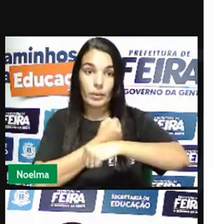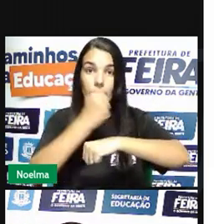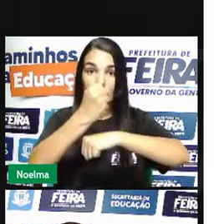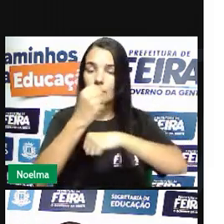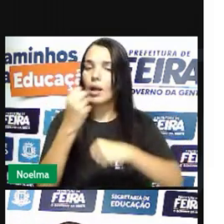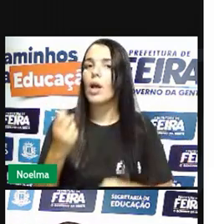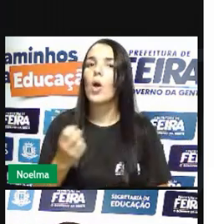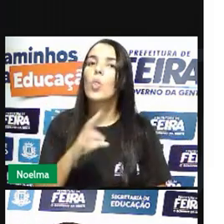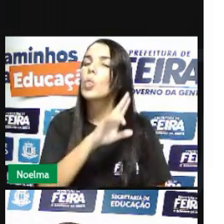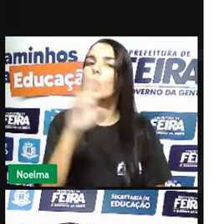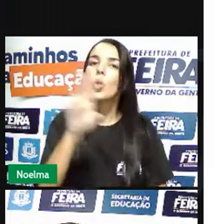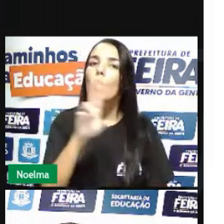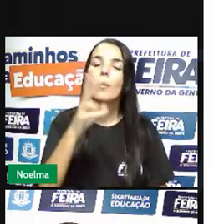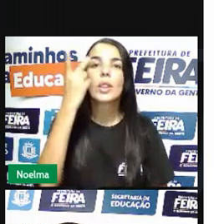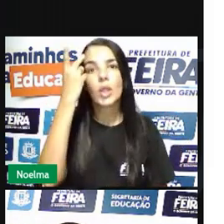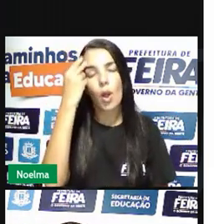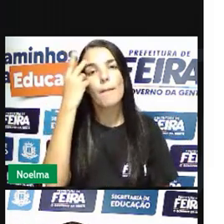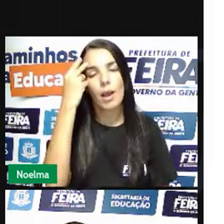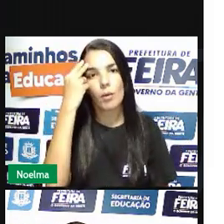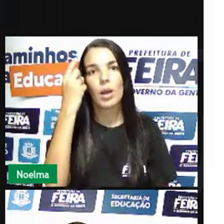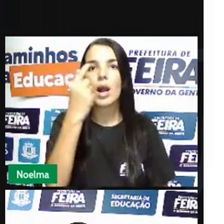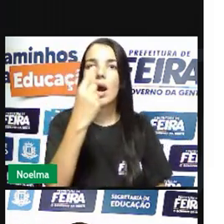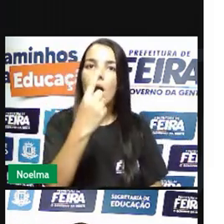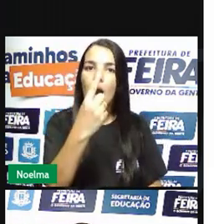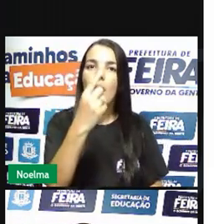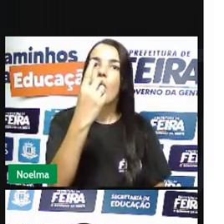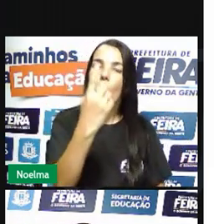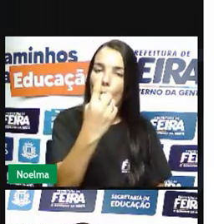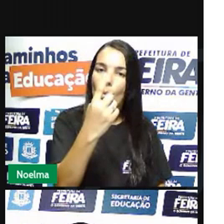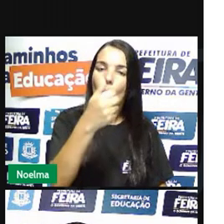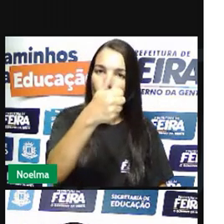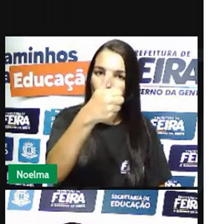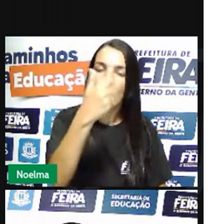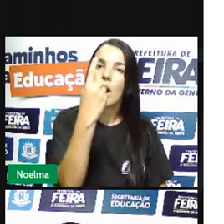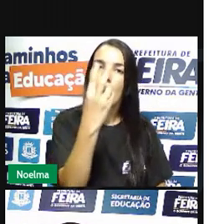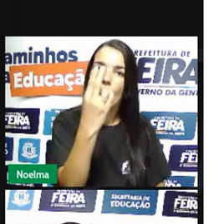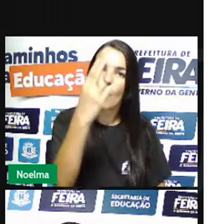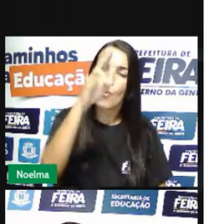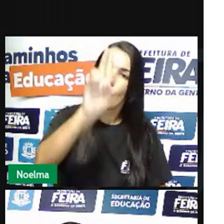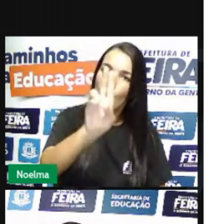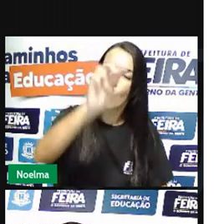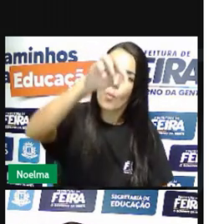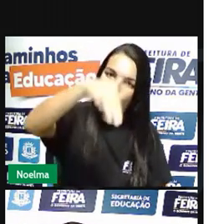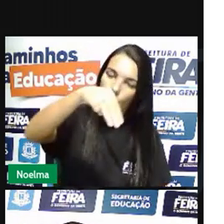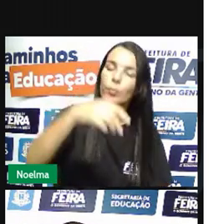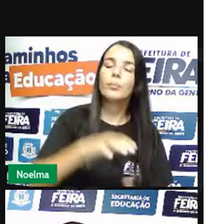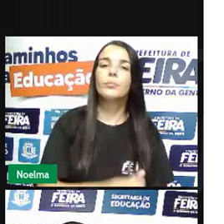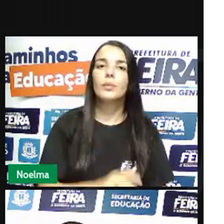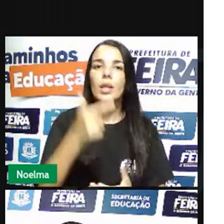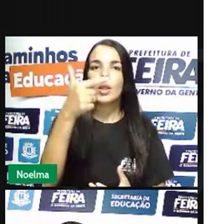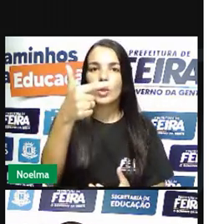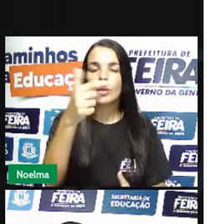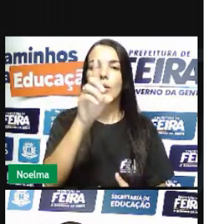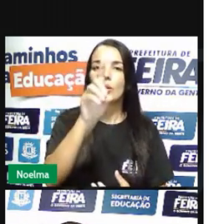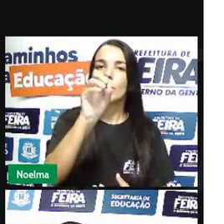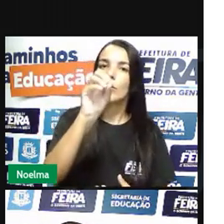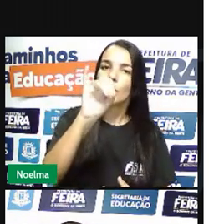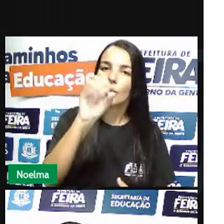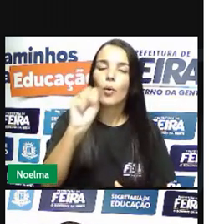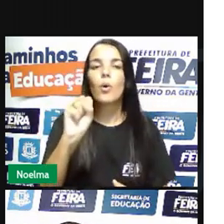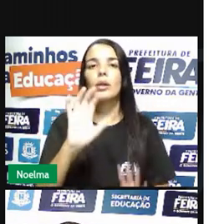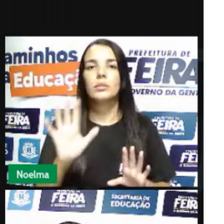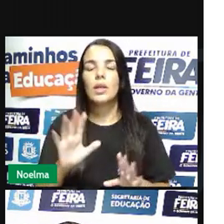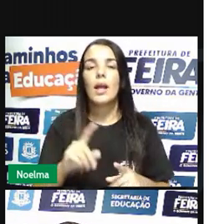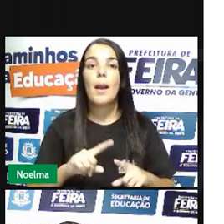leitura do denominador segue algumas regras são as leituras especiais né Aqui nós temos dois cintos